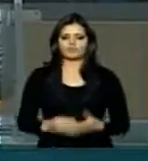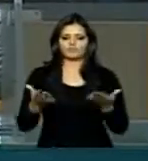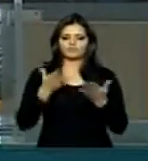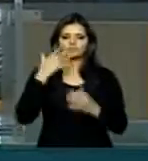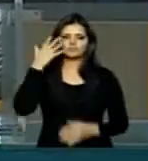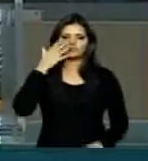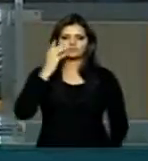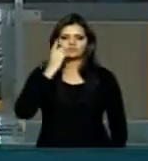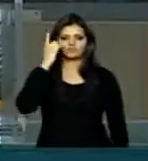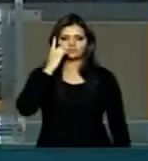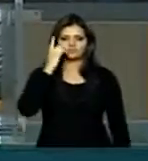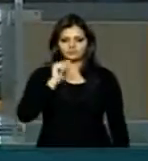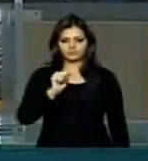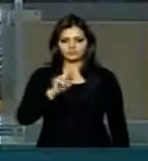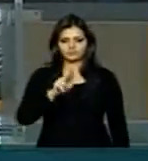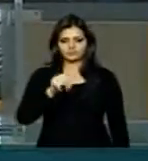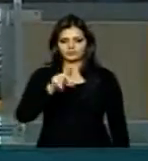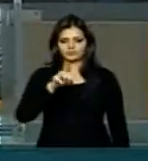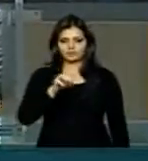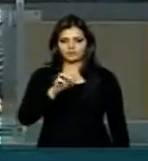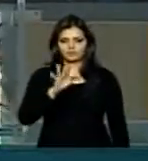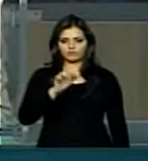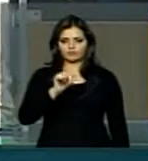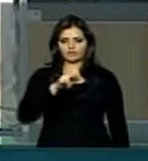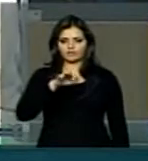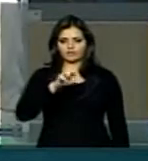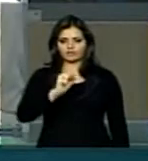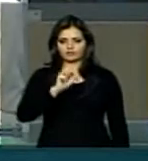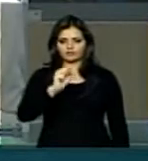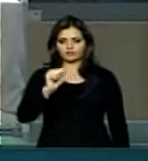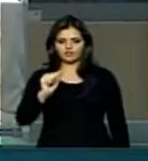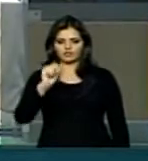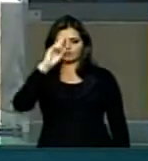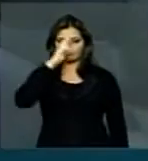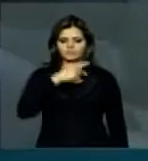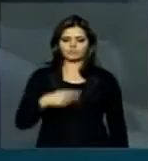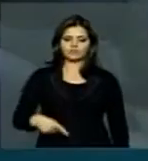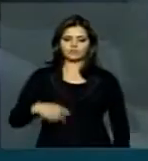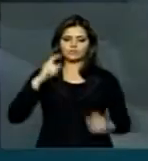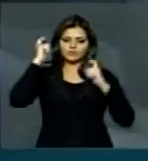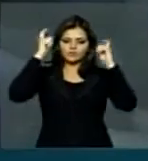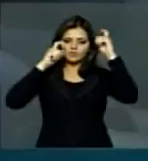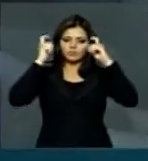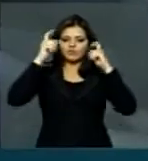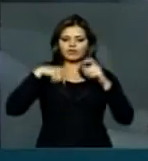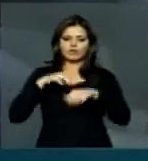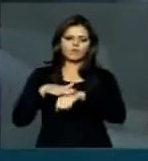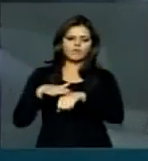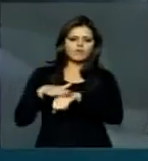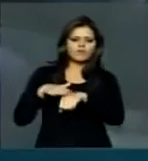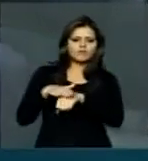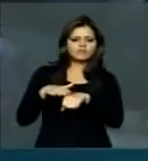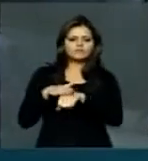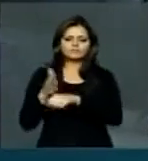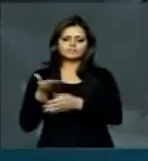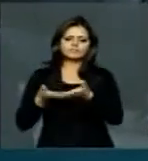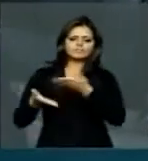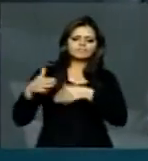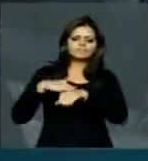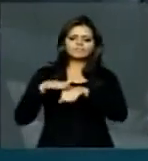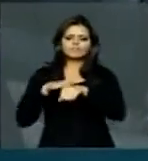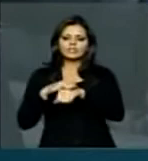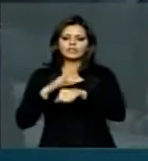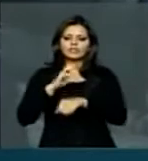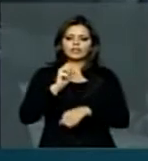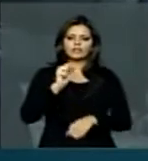Com a palavra o deputado Arnaldo Faria de Sá. Senhora Presidente, estou preocupado com as conversas que a gente ouve que na Casa